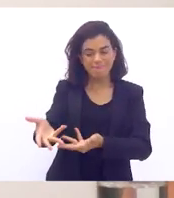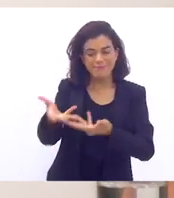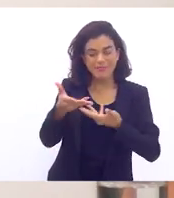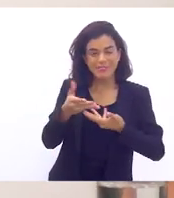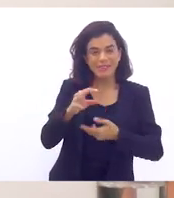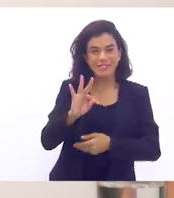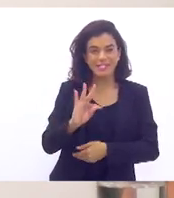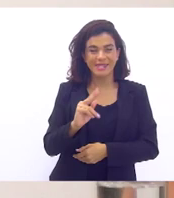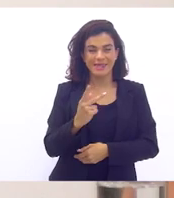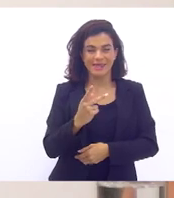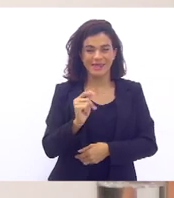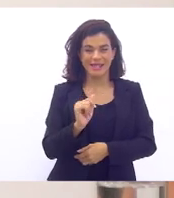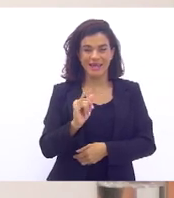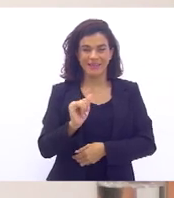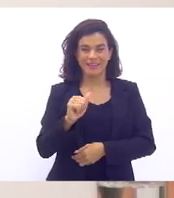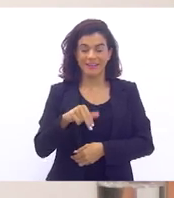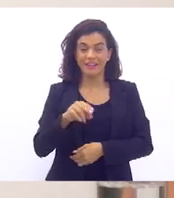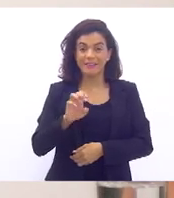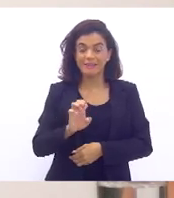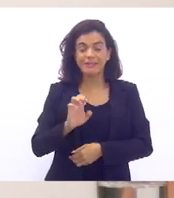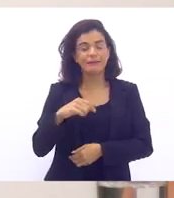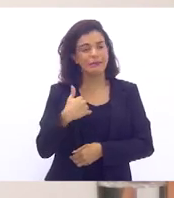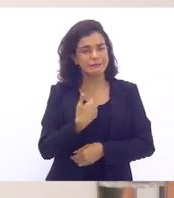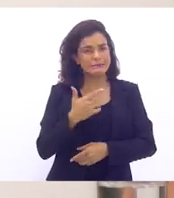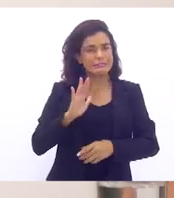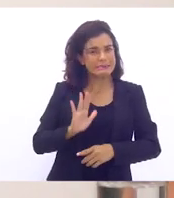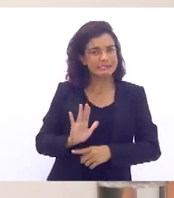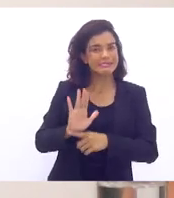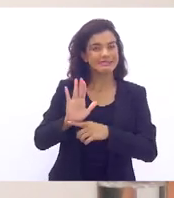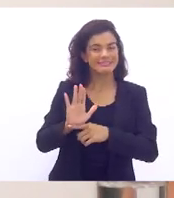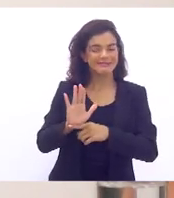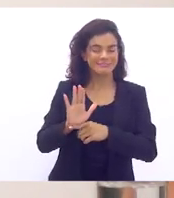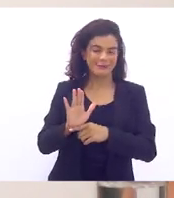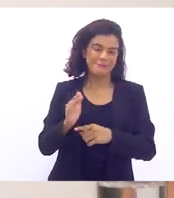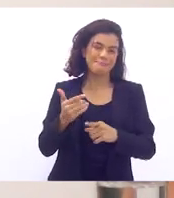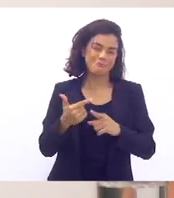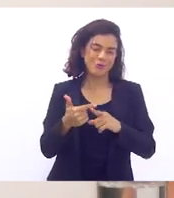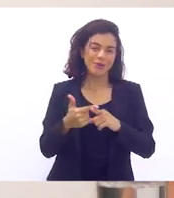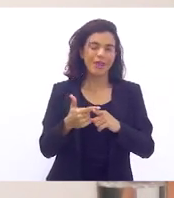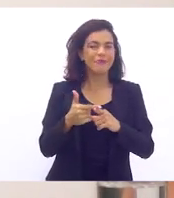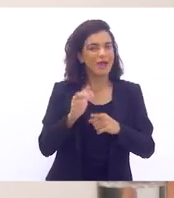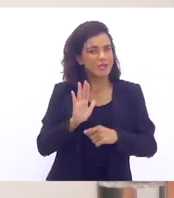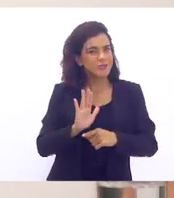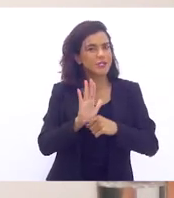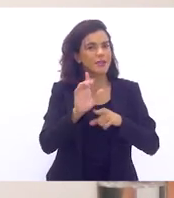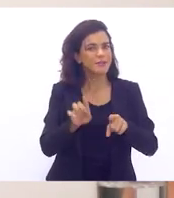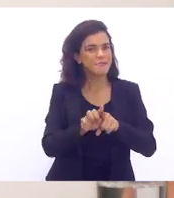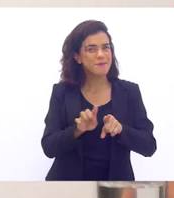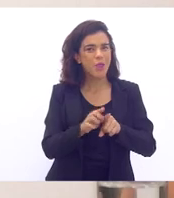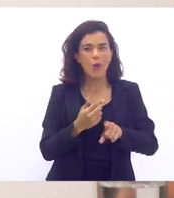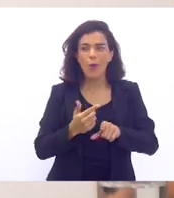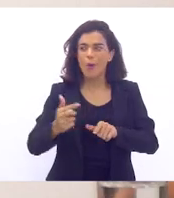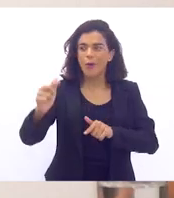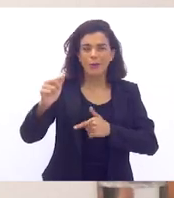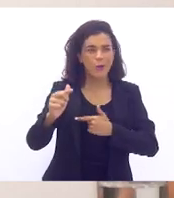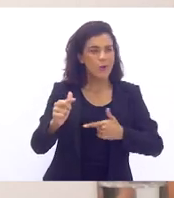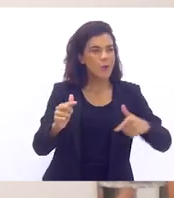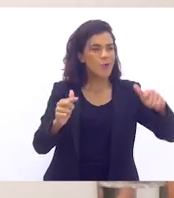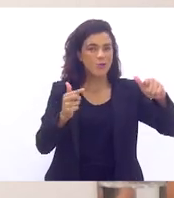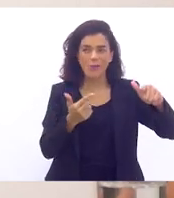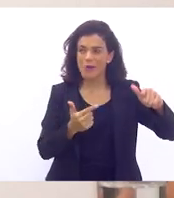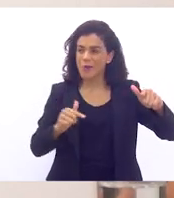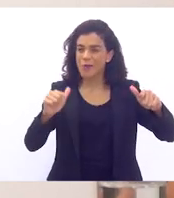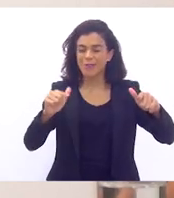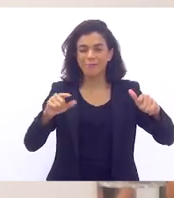ajudar e a gente construir junto isso porque a gente vai ajudar muita gente a gente vai plantar uma semente